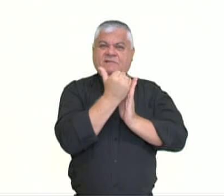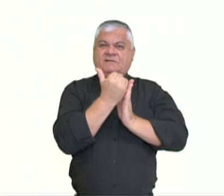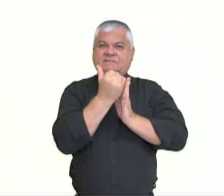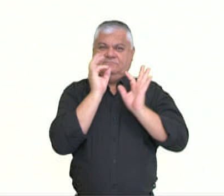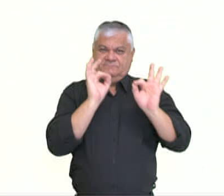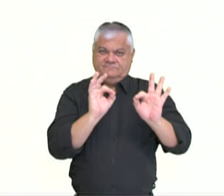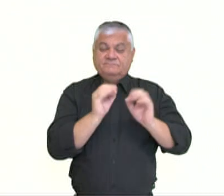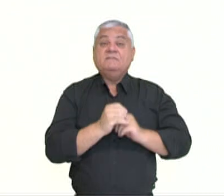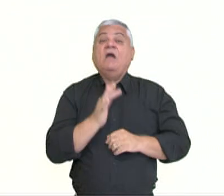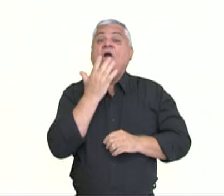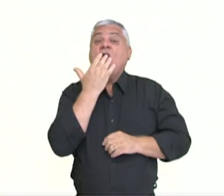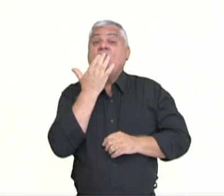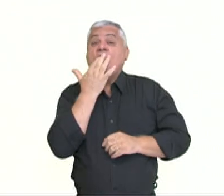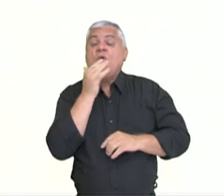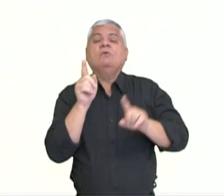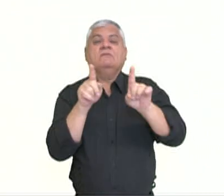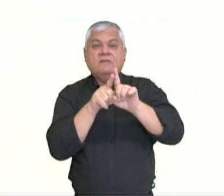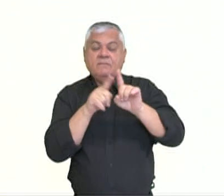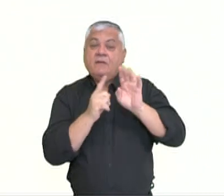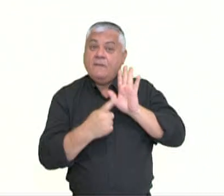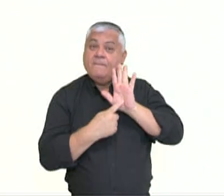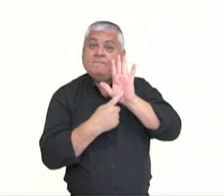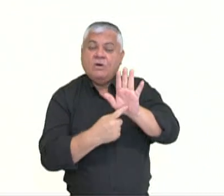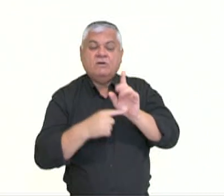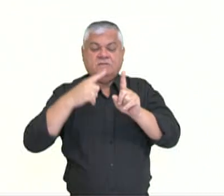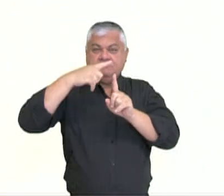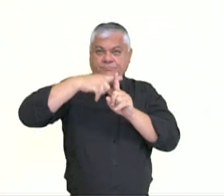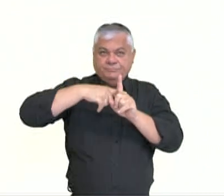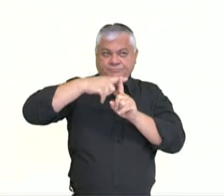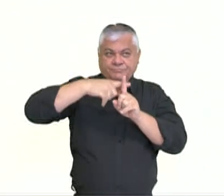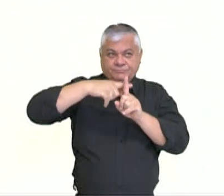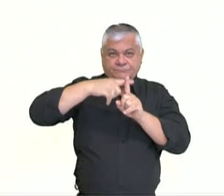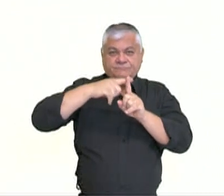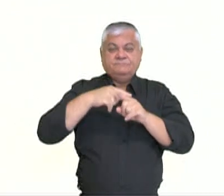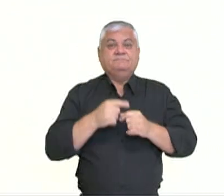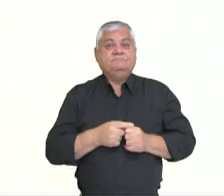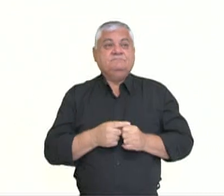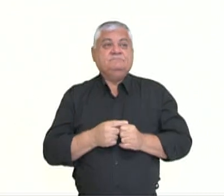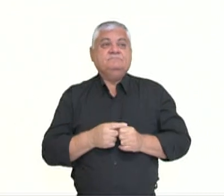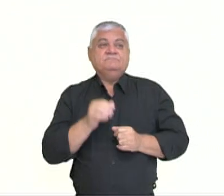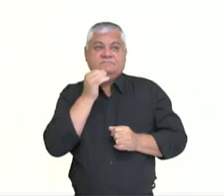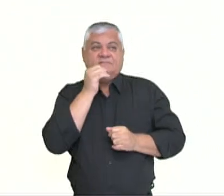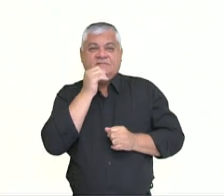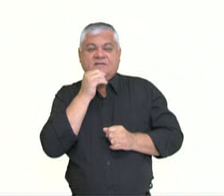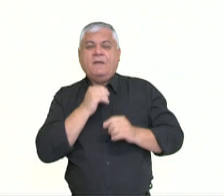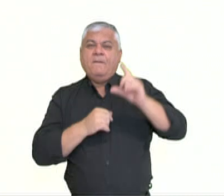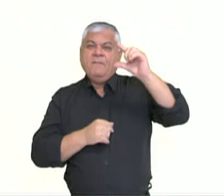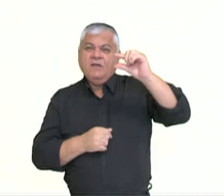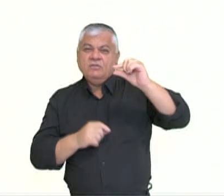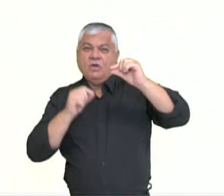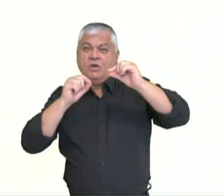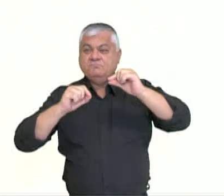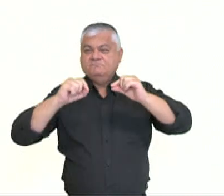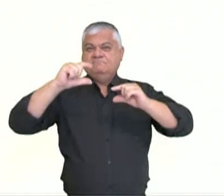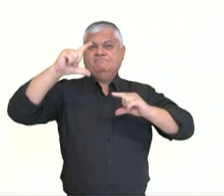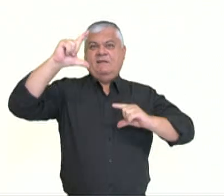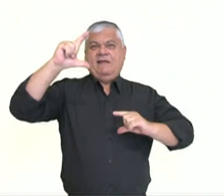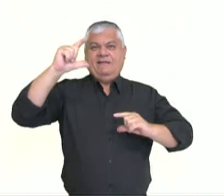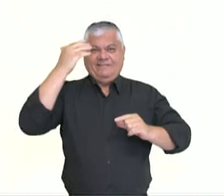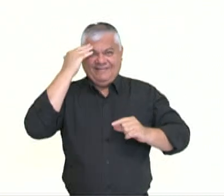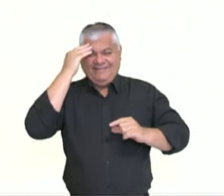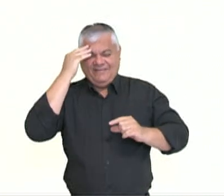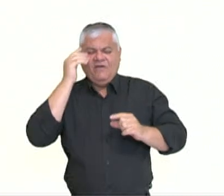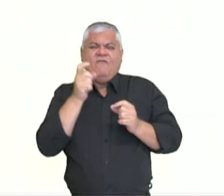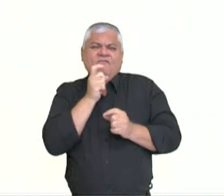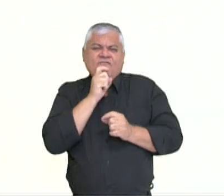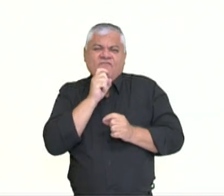também estabelecem as médias de temperatura, uma temperatura um pouco menor e um pouquinho mais elevada ali no verão, não é uma